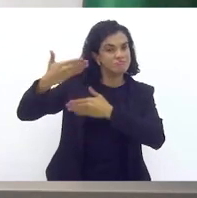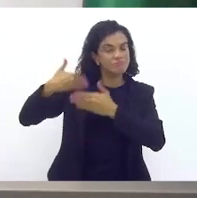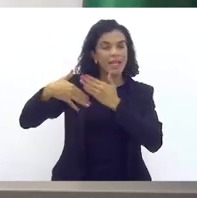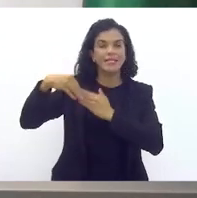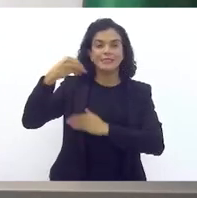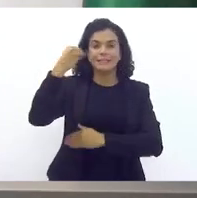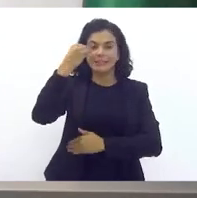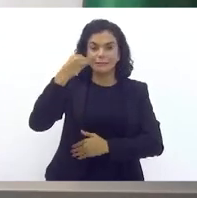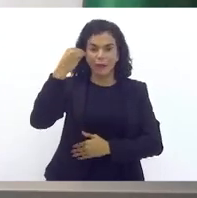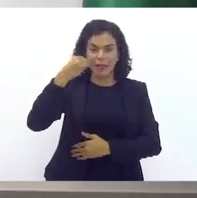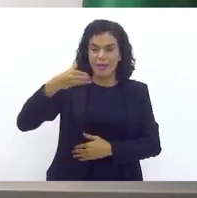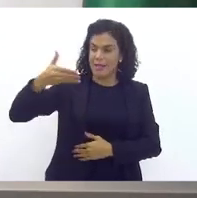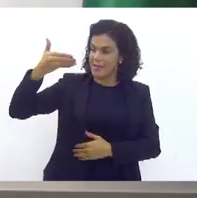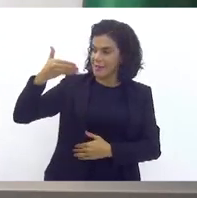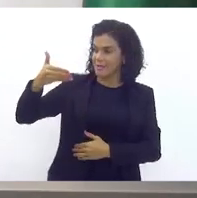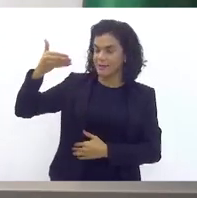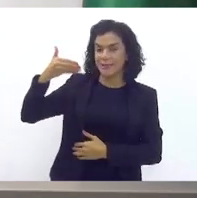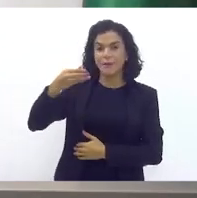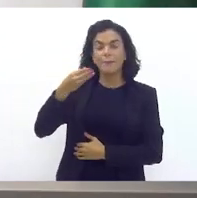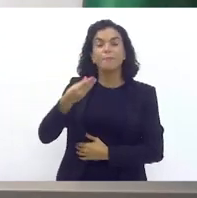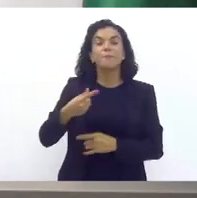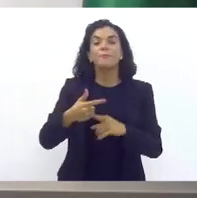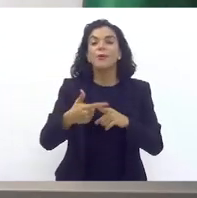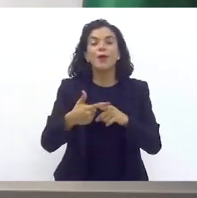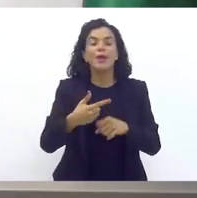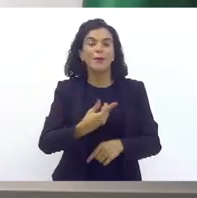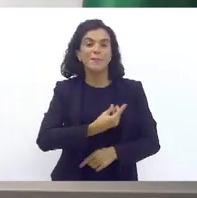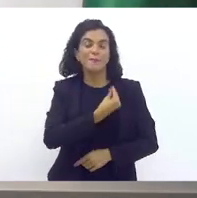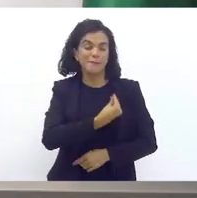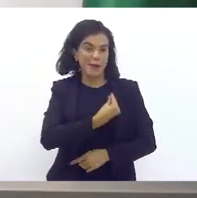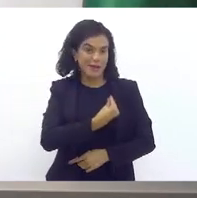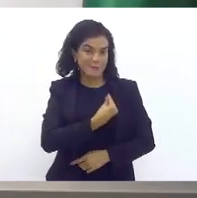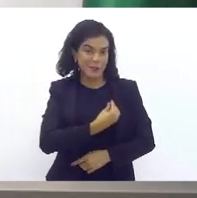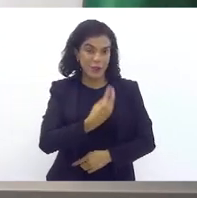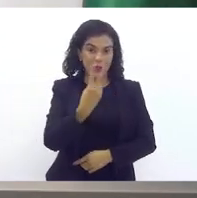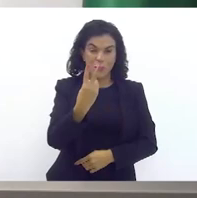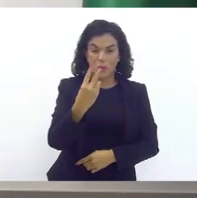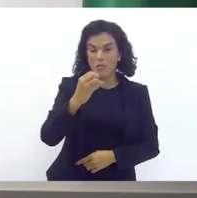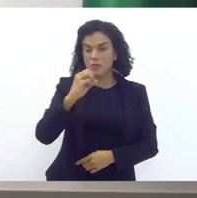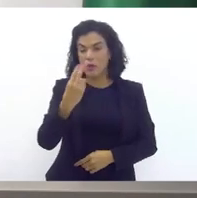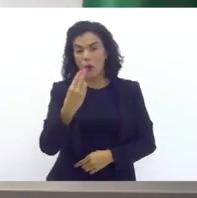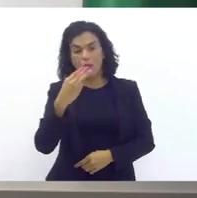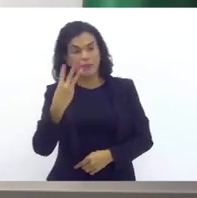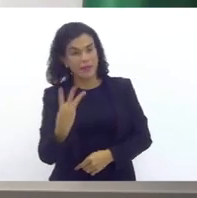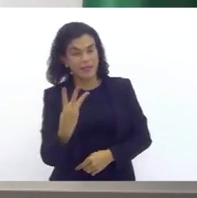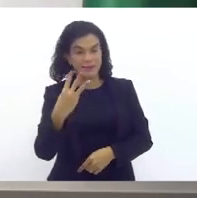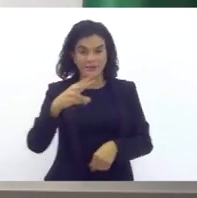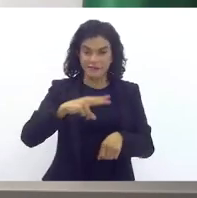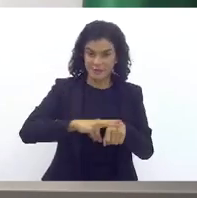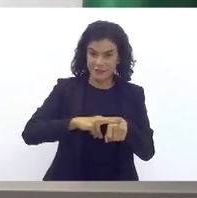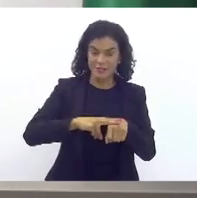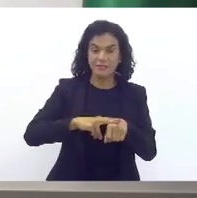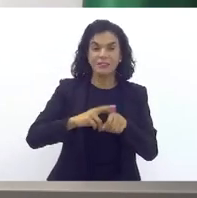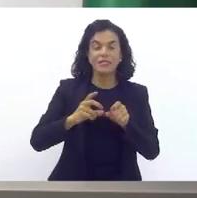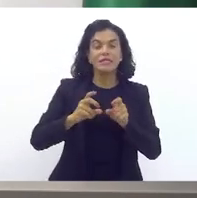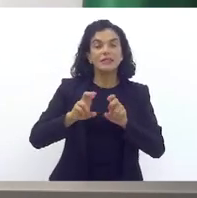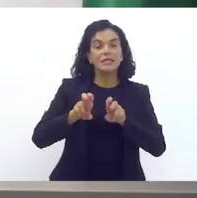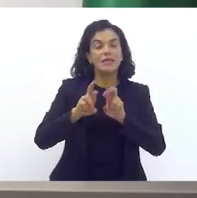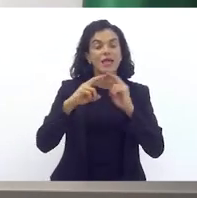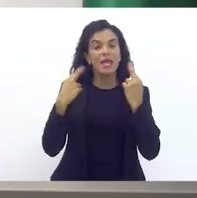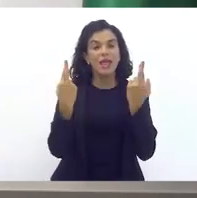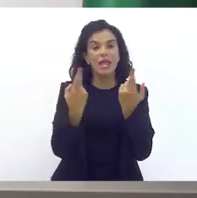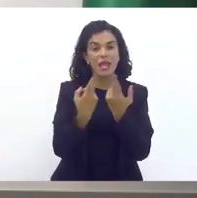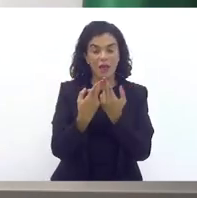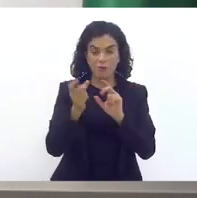uma experiência anterior por ter participado por duas ou três vezes de reuniões ainda